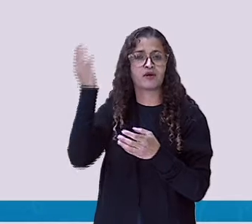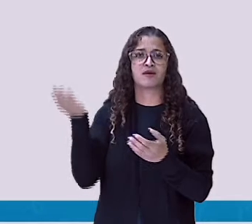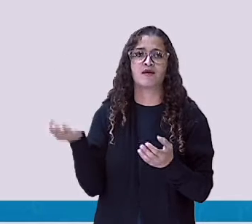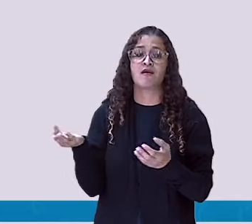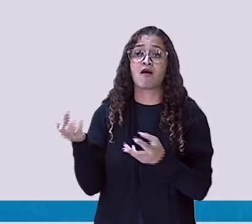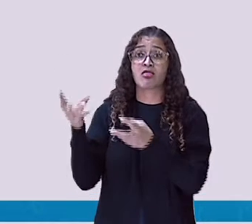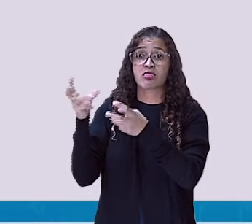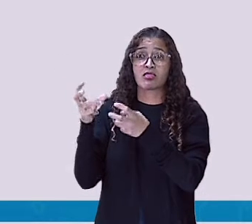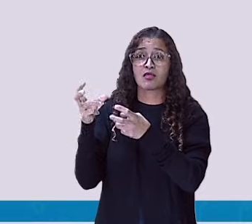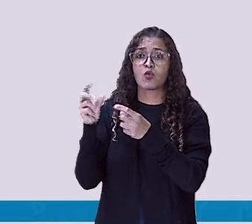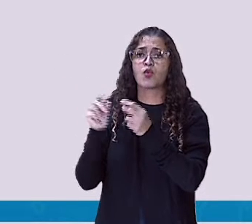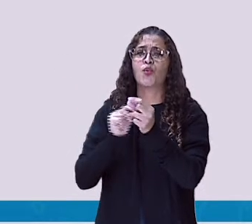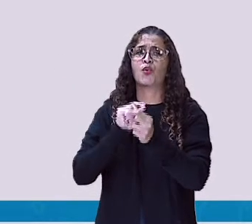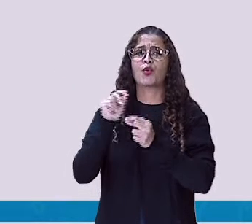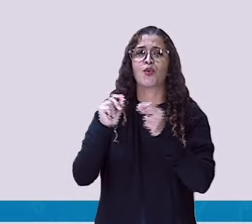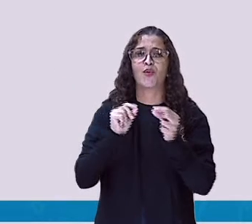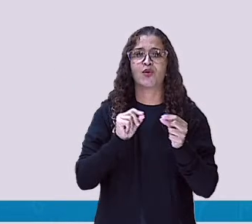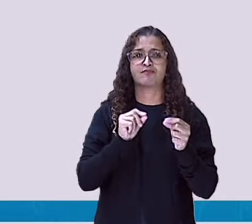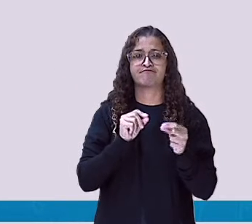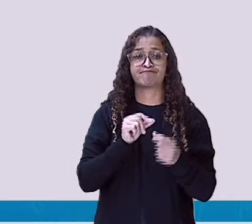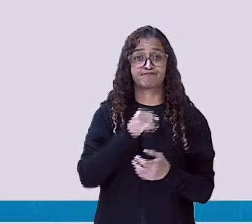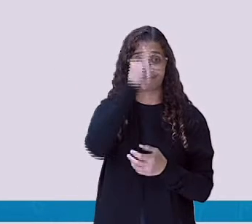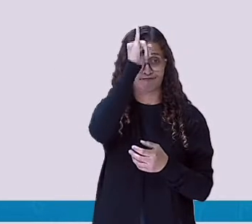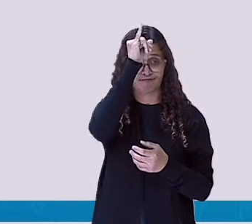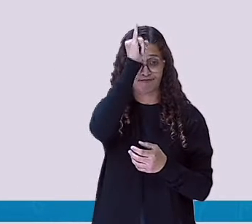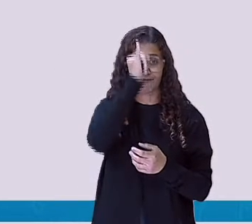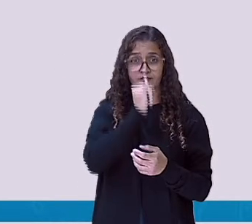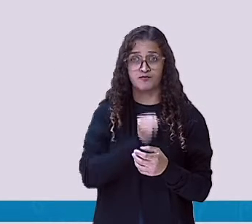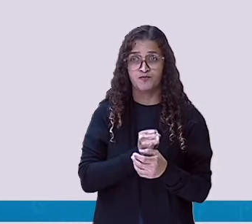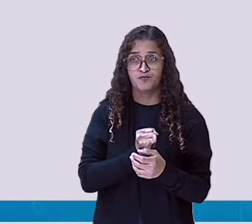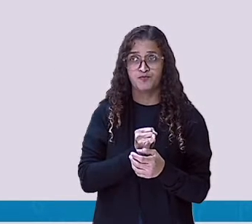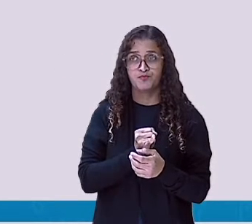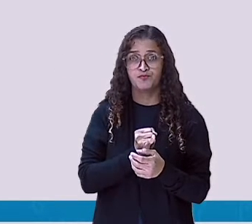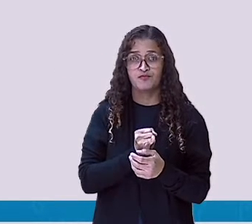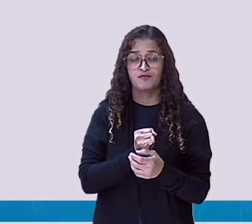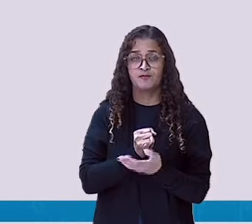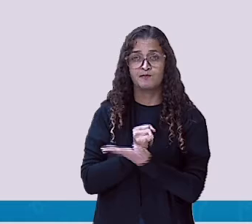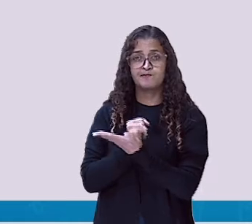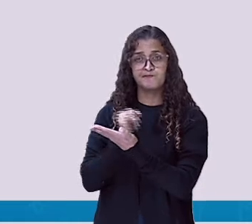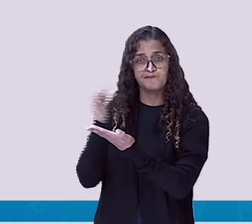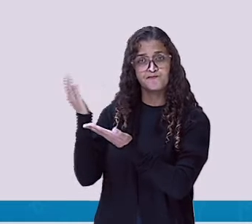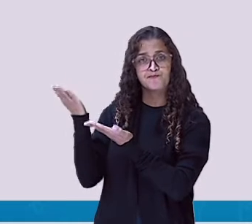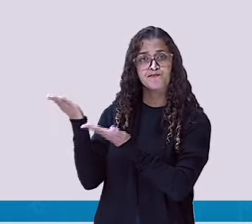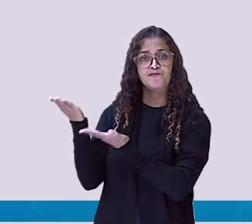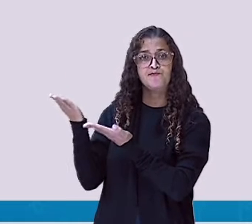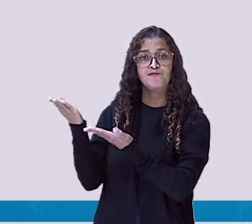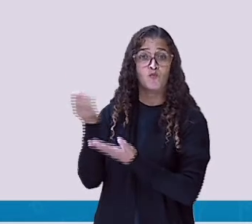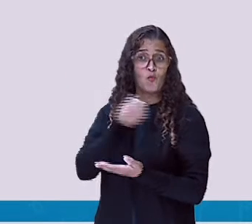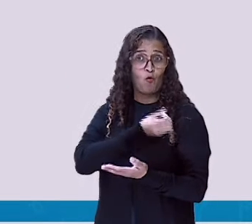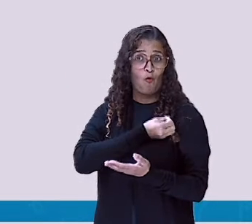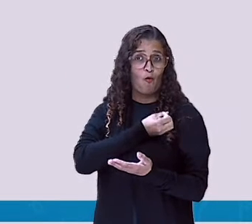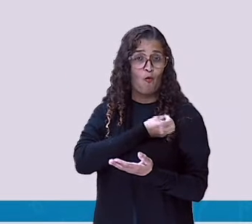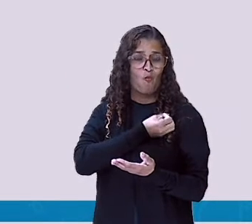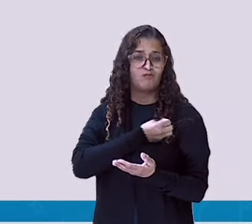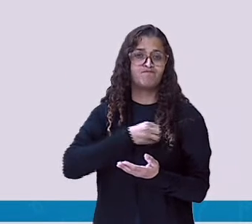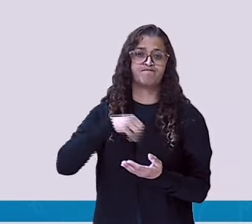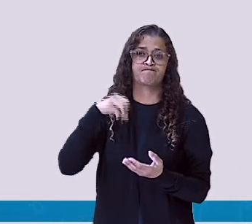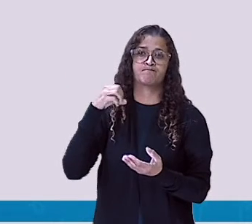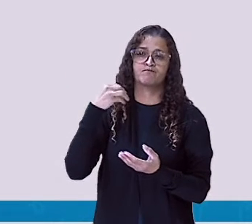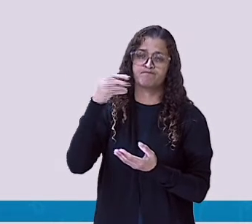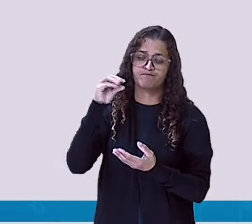Então, nós colocamos aqui na lateral, né, na vertical aqui, os números.